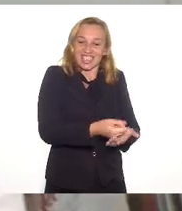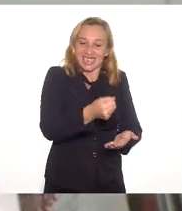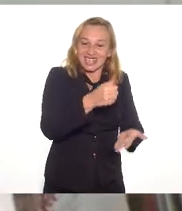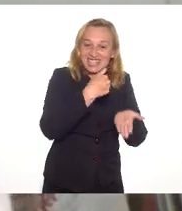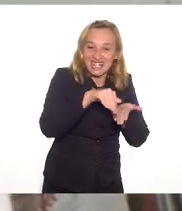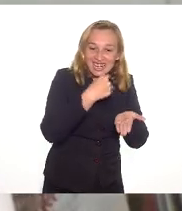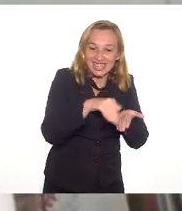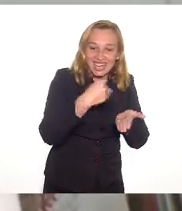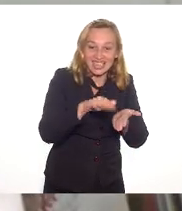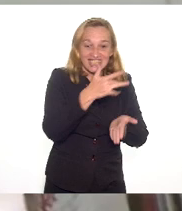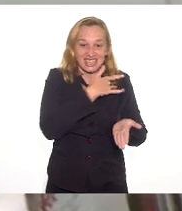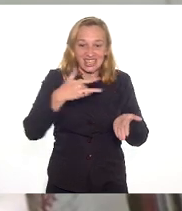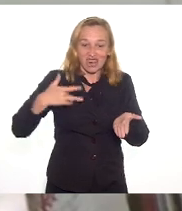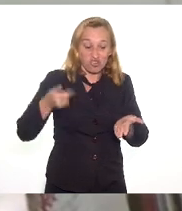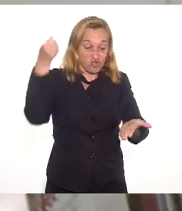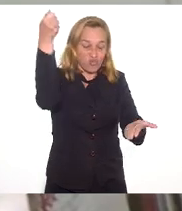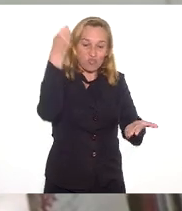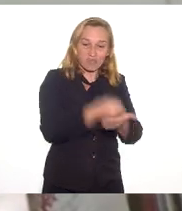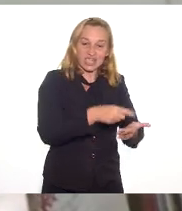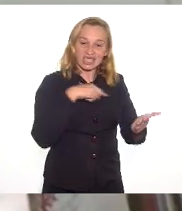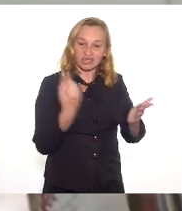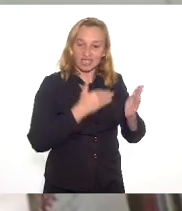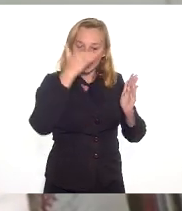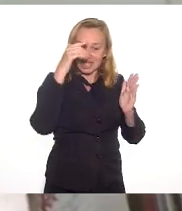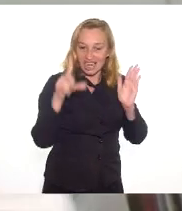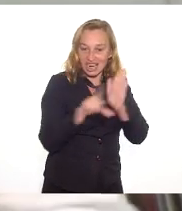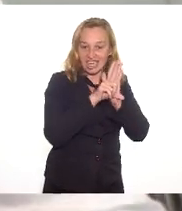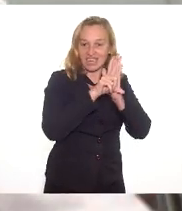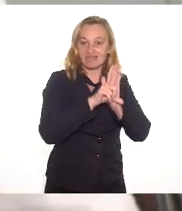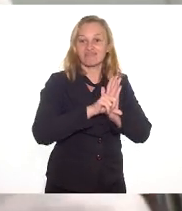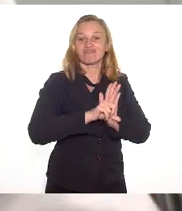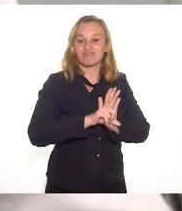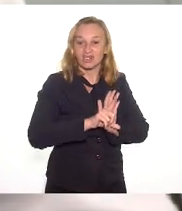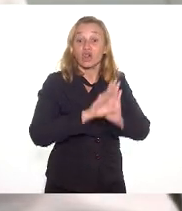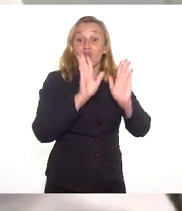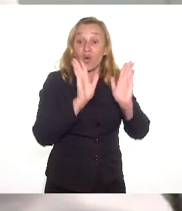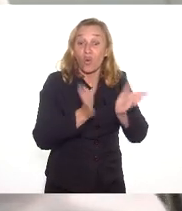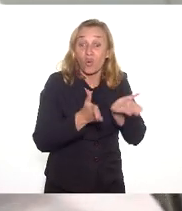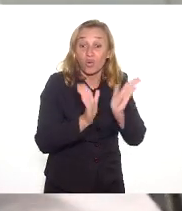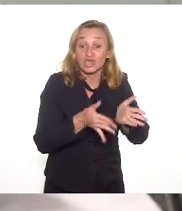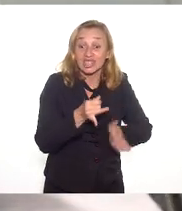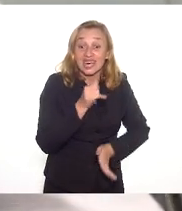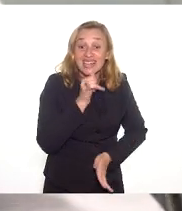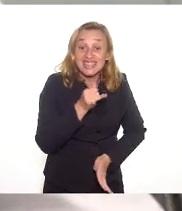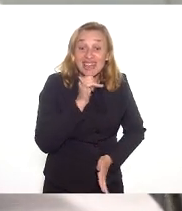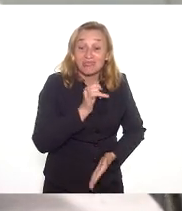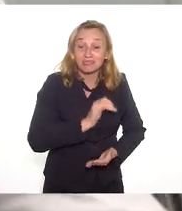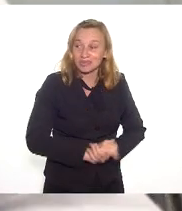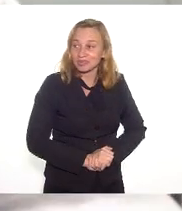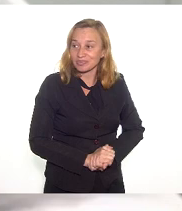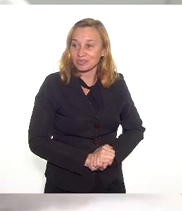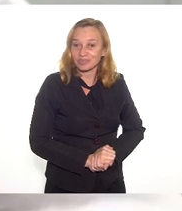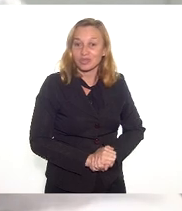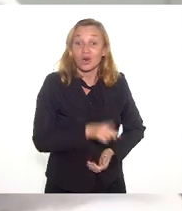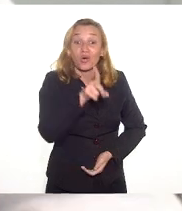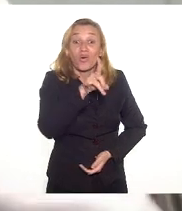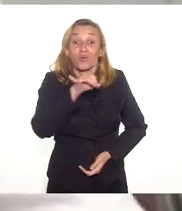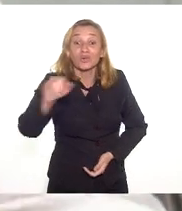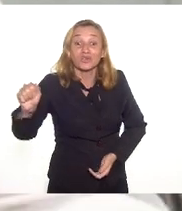Saúde do município cumprisse a nossa lei e estabeleceu hoje, por exemplo, como uma